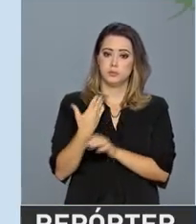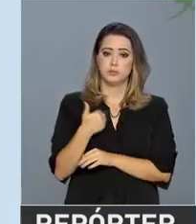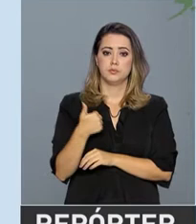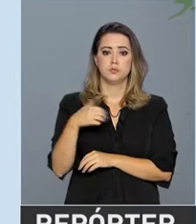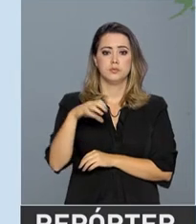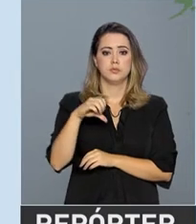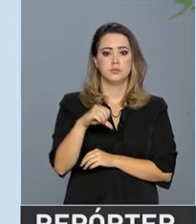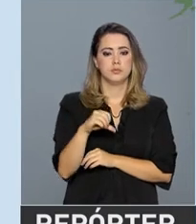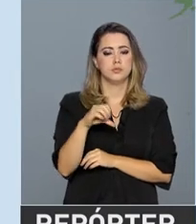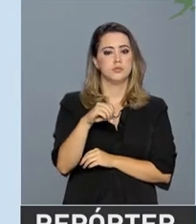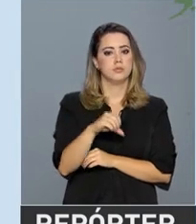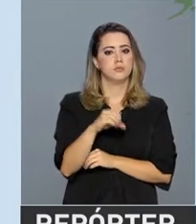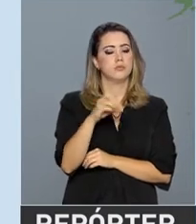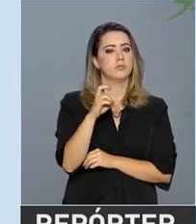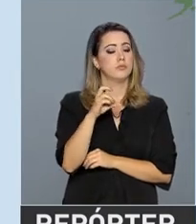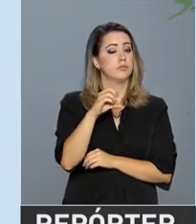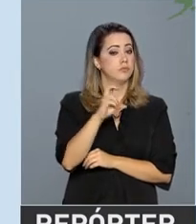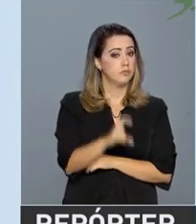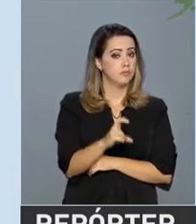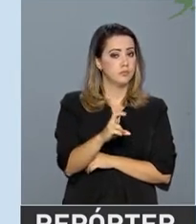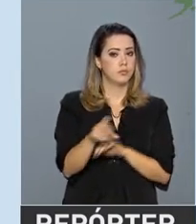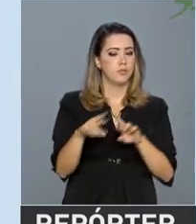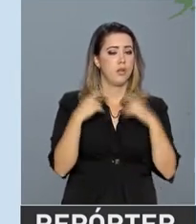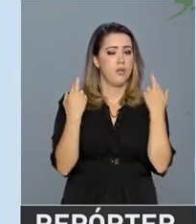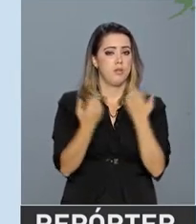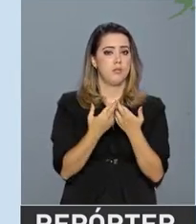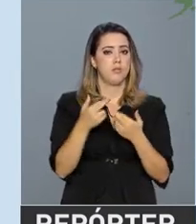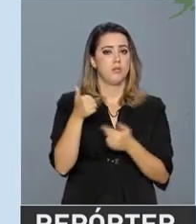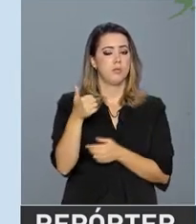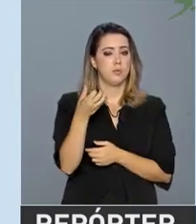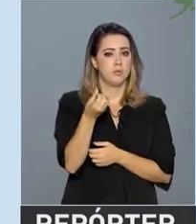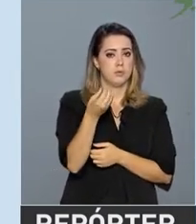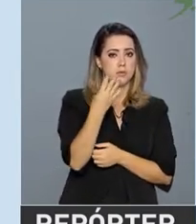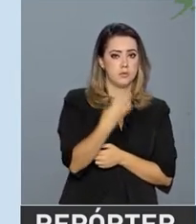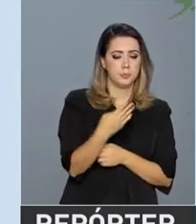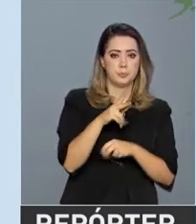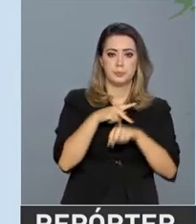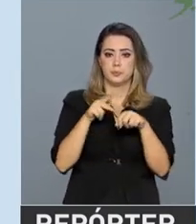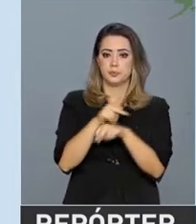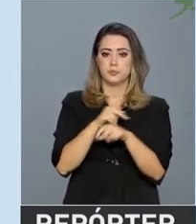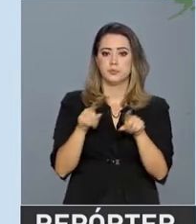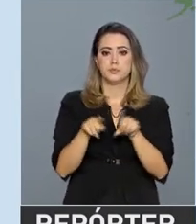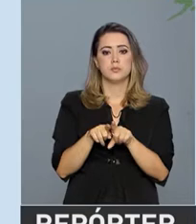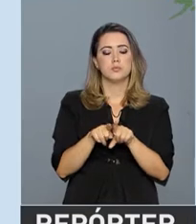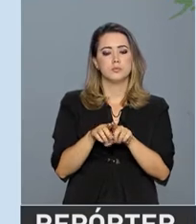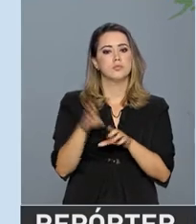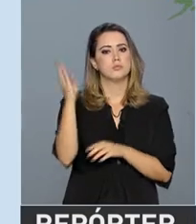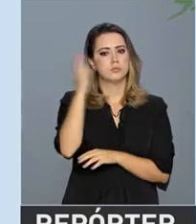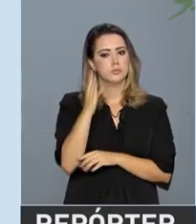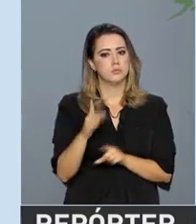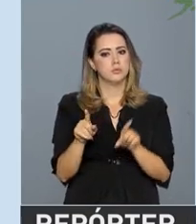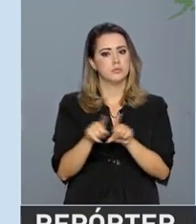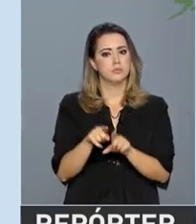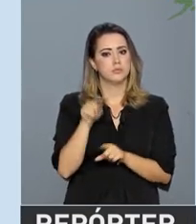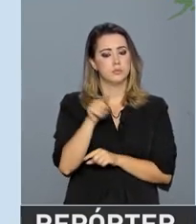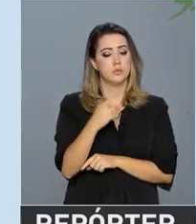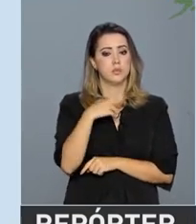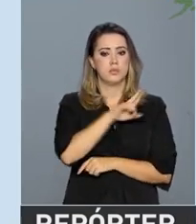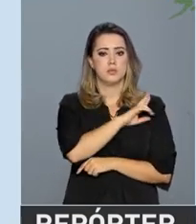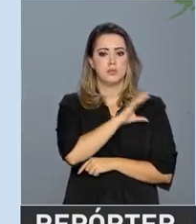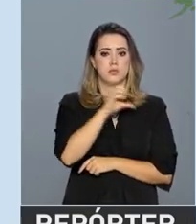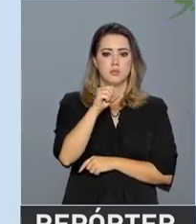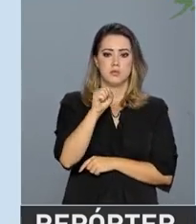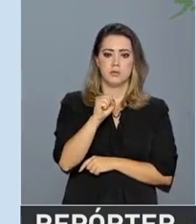em 1995. Reúne 164 países, incluindo o Brasil. Eles